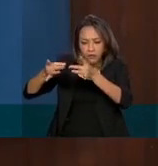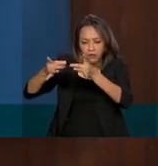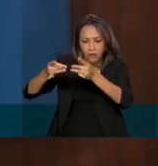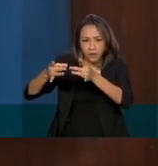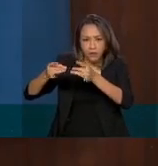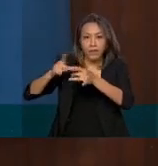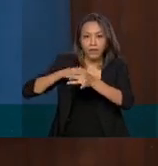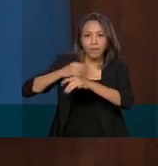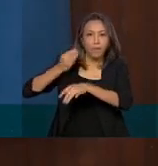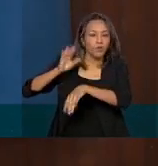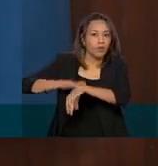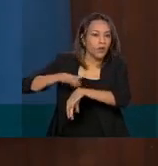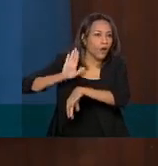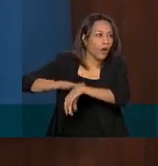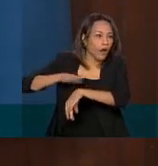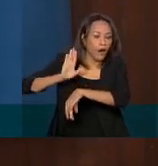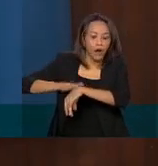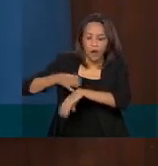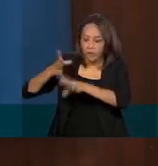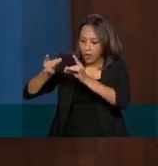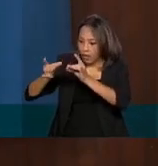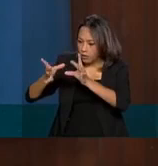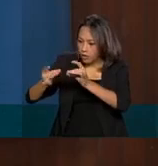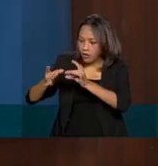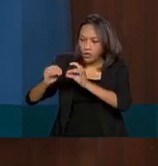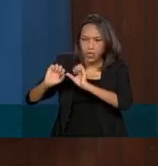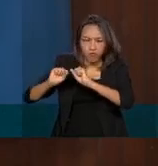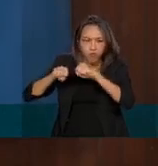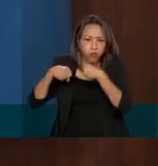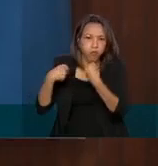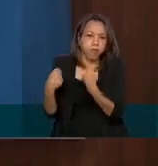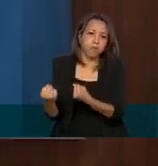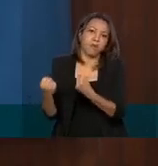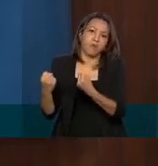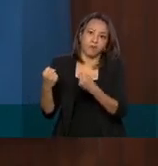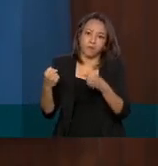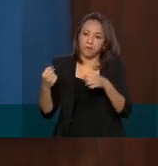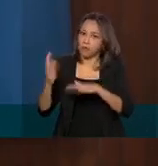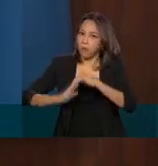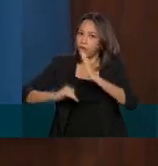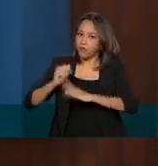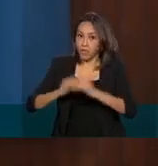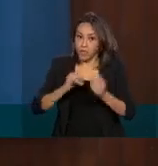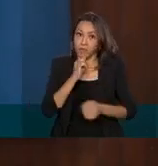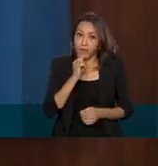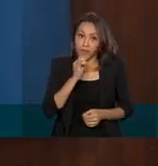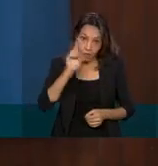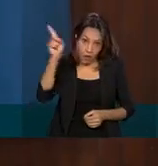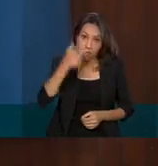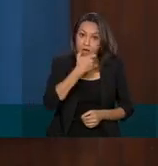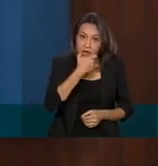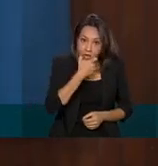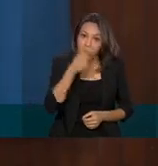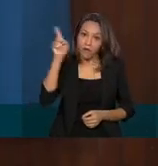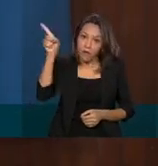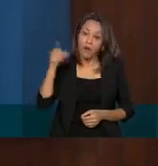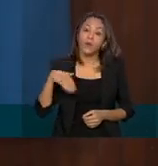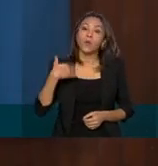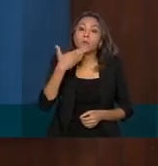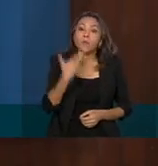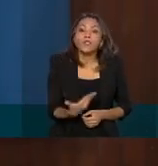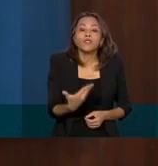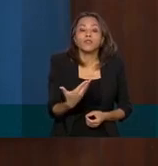tempo, demanda uma dedicação, um esforço técnico enorme. Se a gente pegar o Reino Unido, por exemplo, o pedido